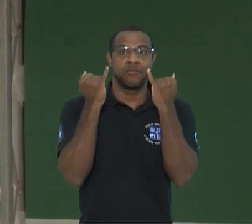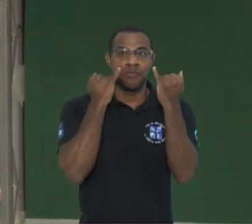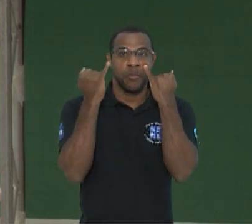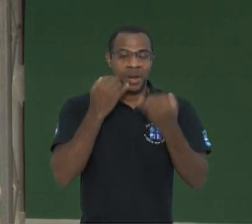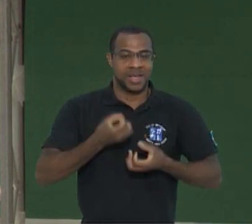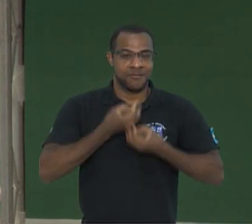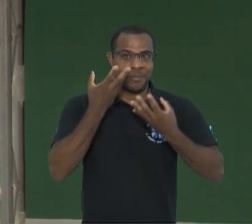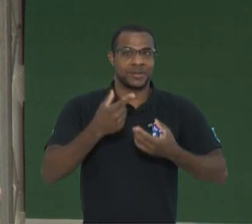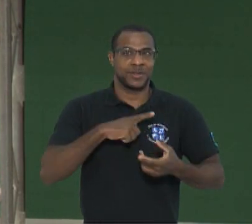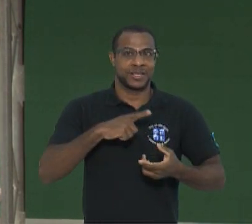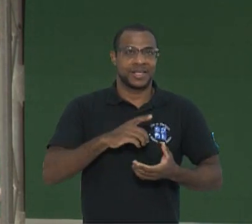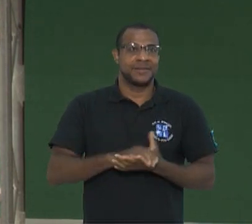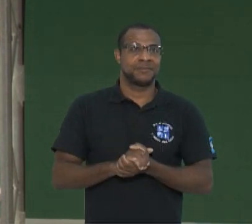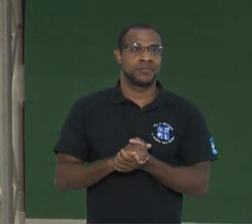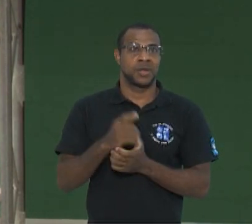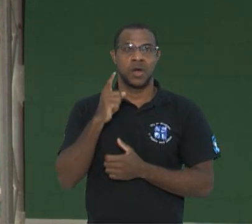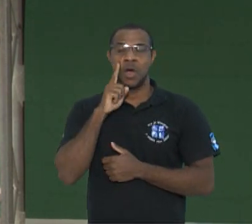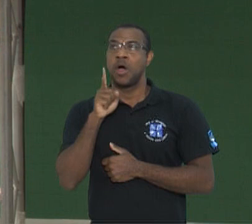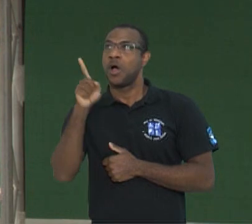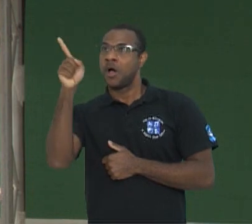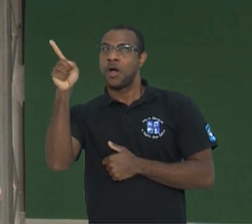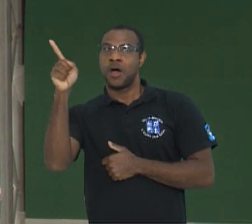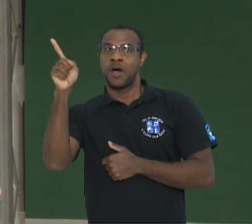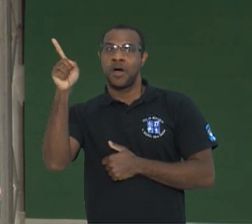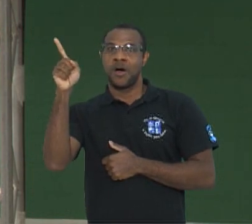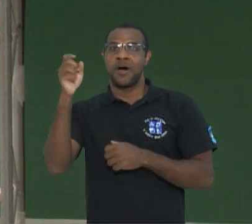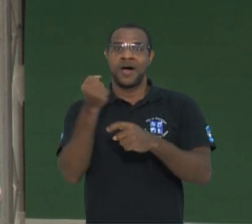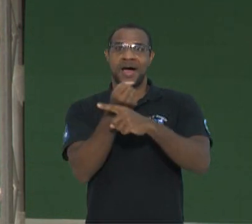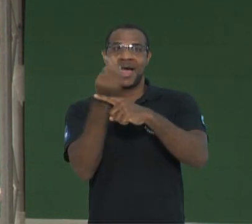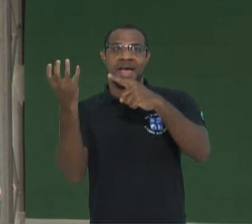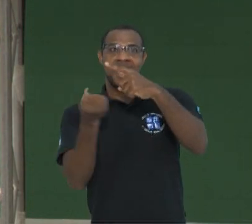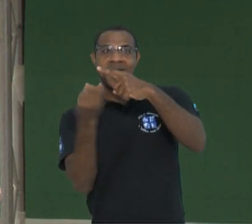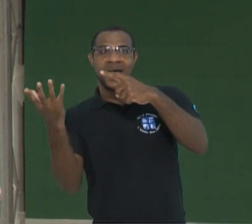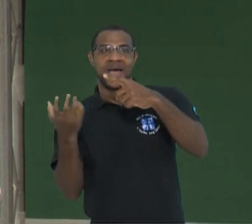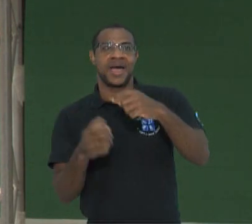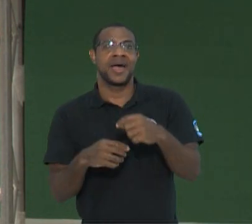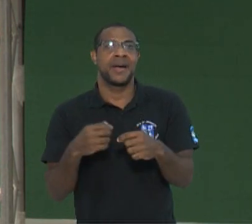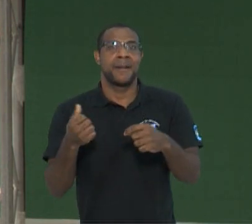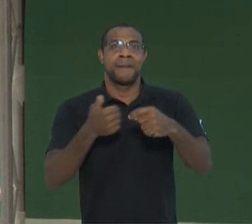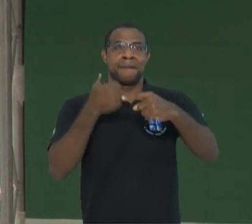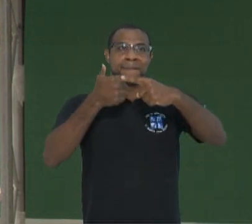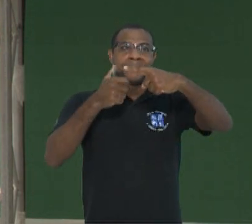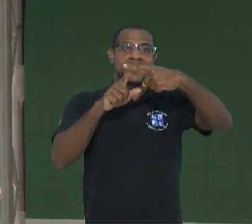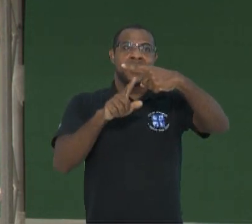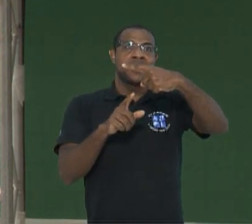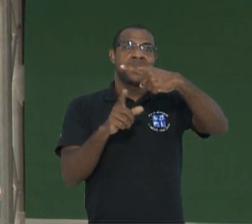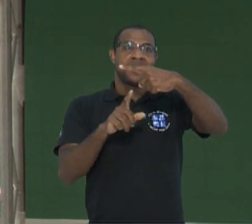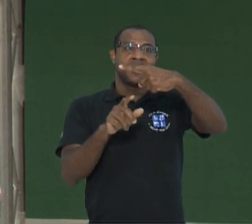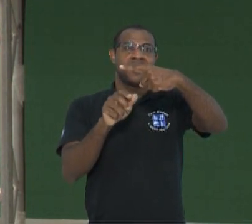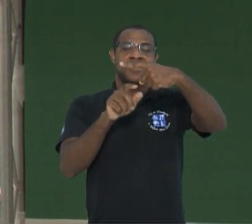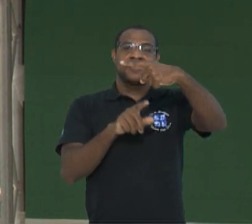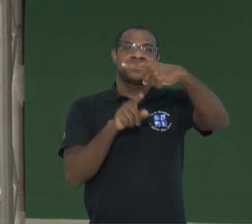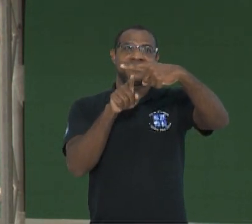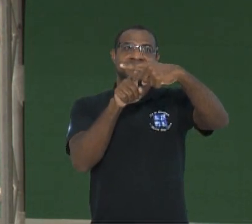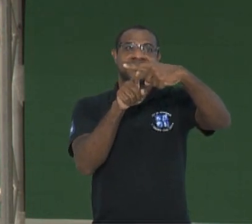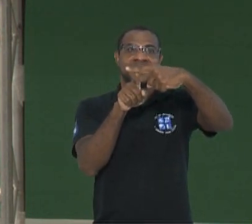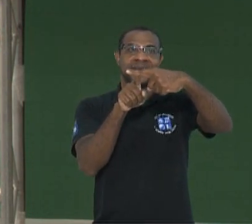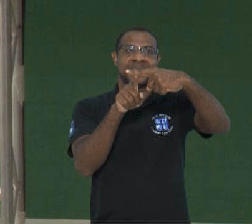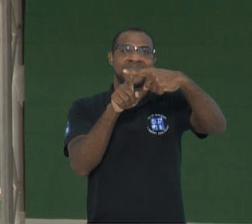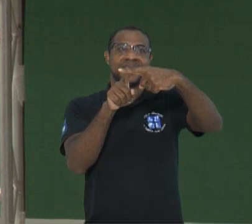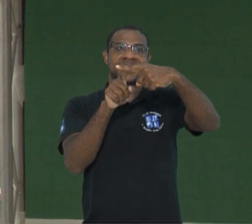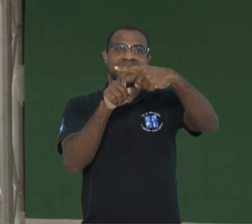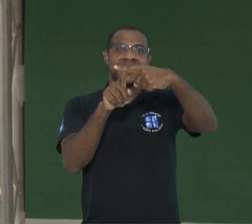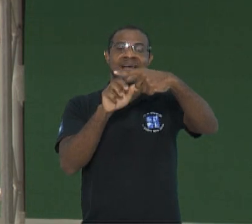temos. Então aqui a equação do enunciado, o primeiro denominador sempre será o a ao quadrado, então eu sei que a ao